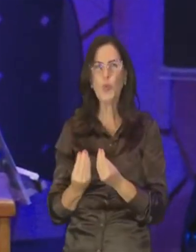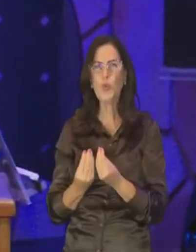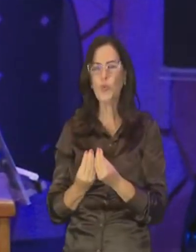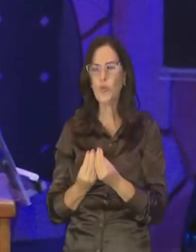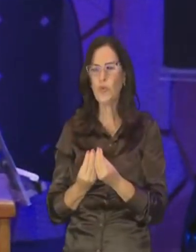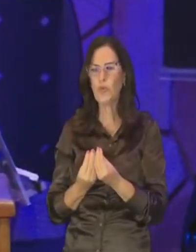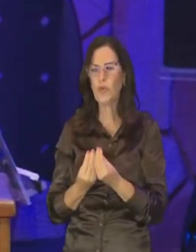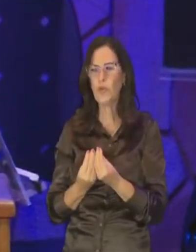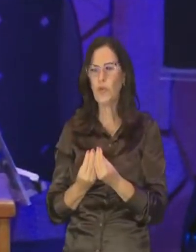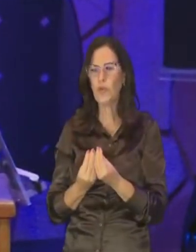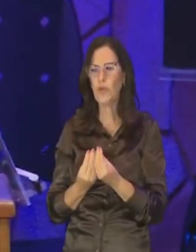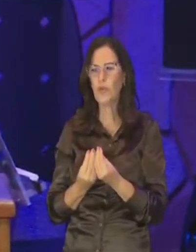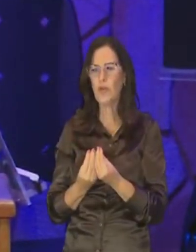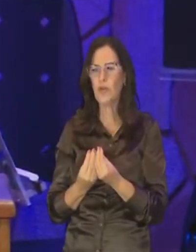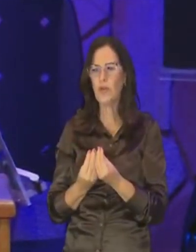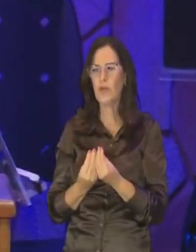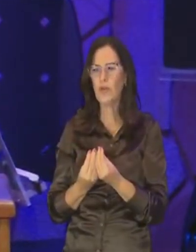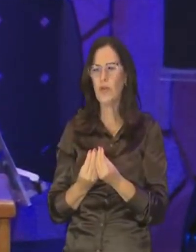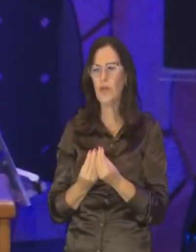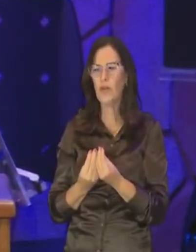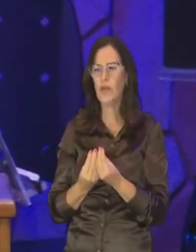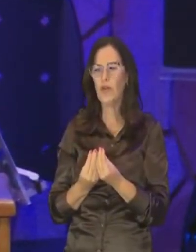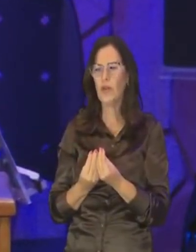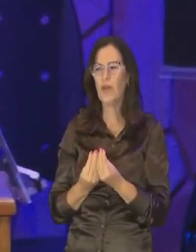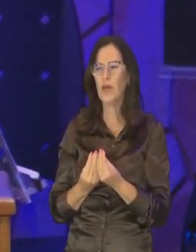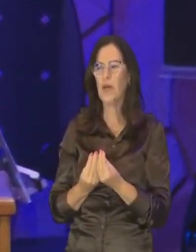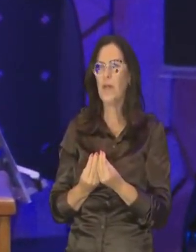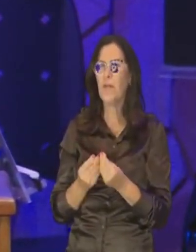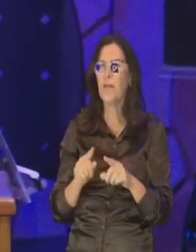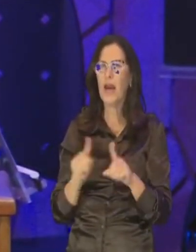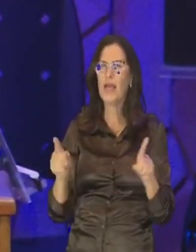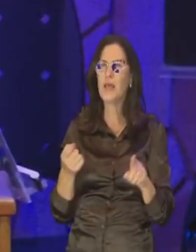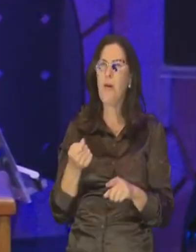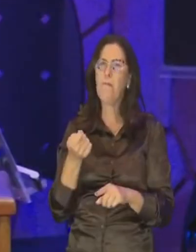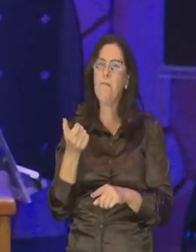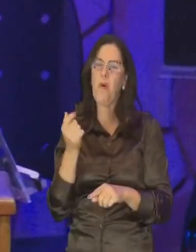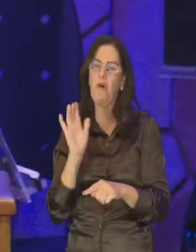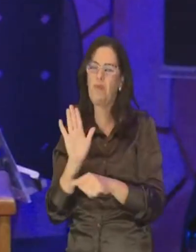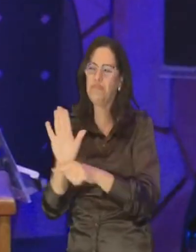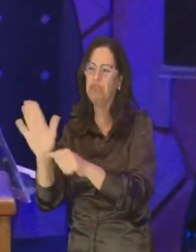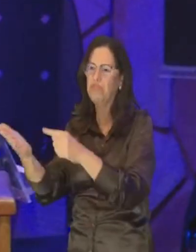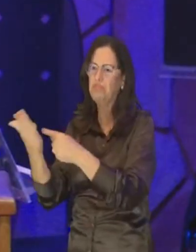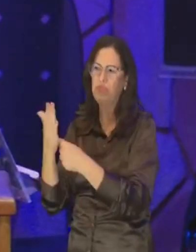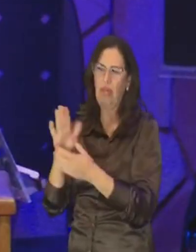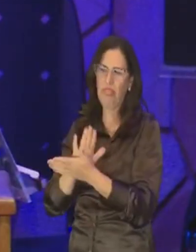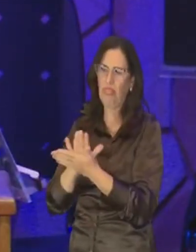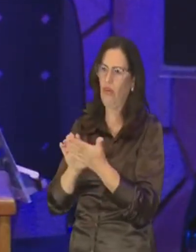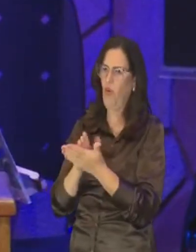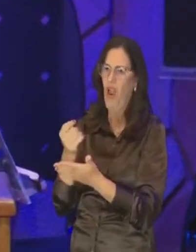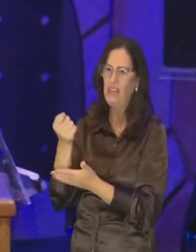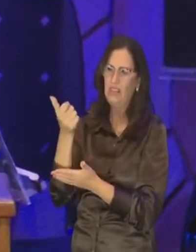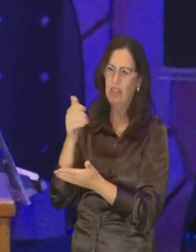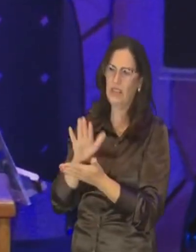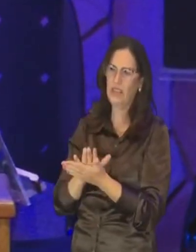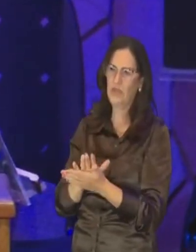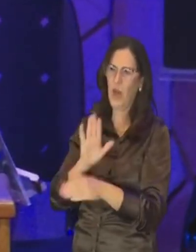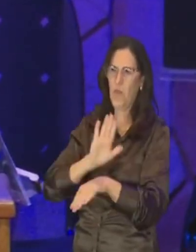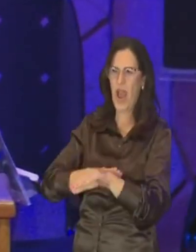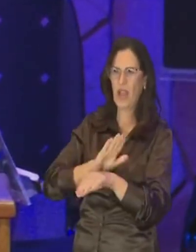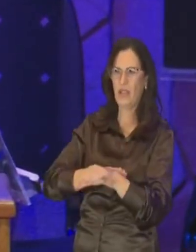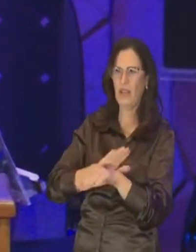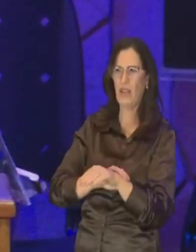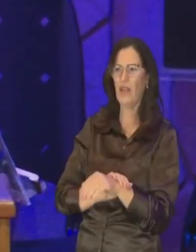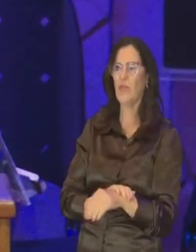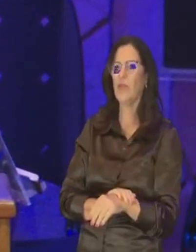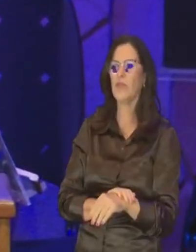há pouca ação e cooperação um para com o outro. Uma época